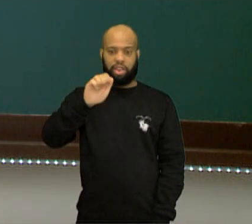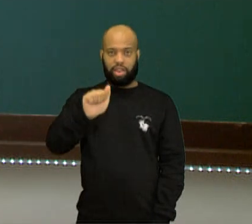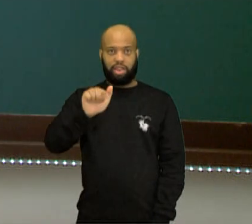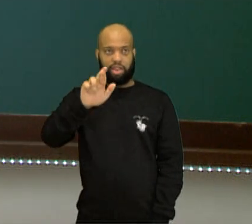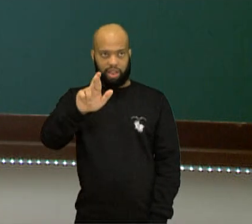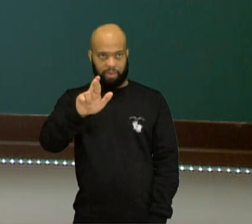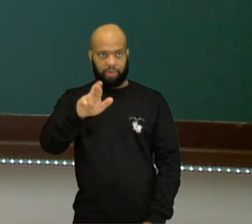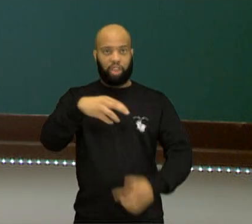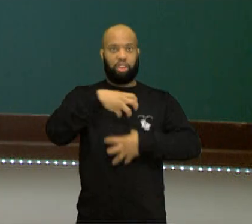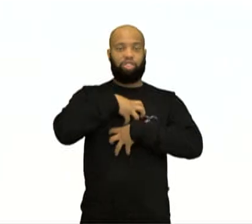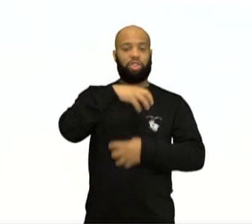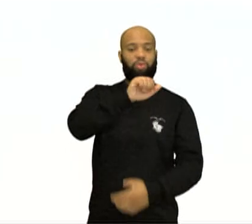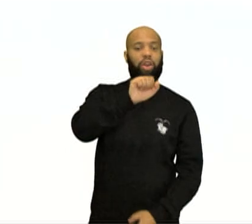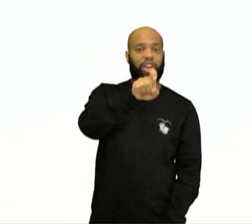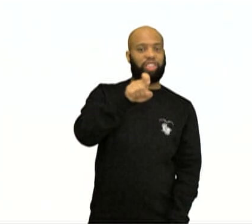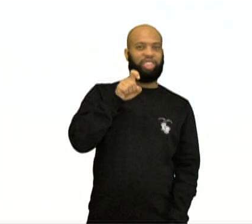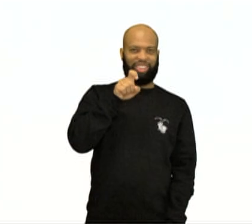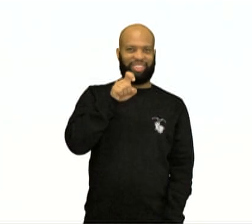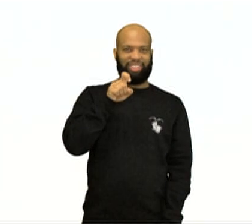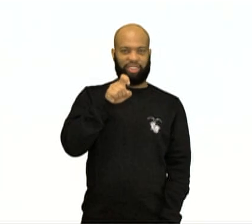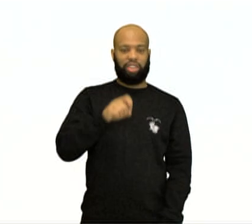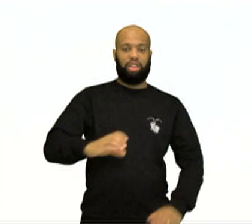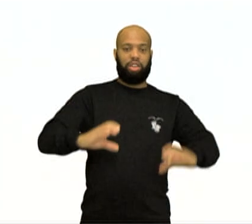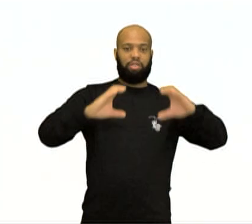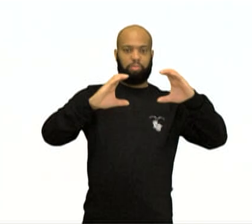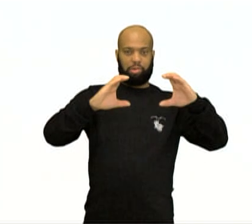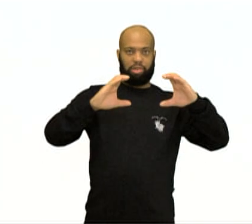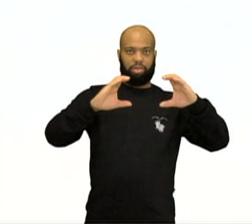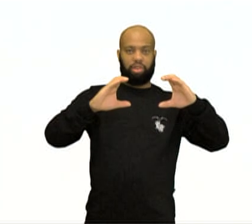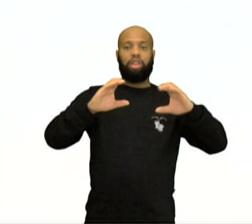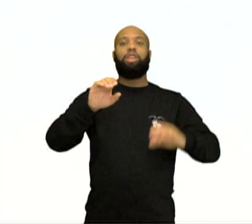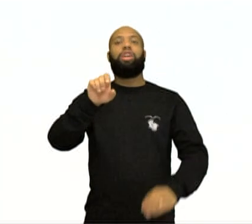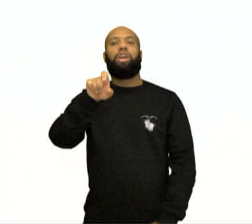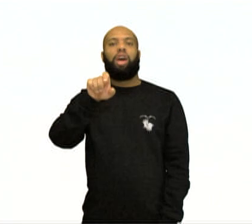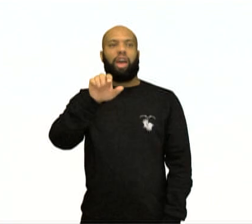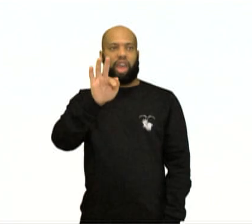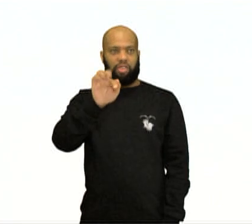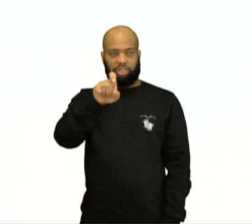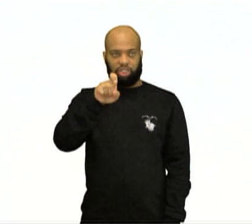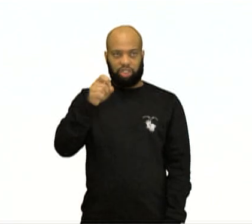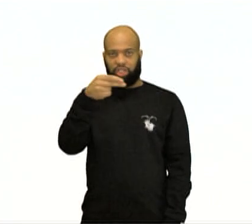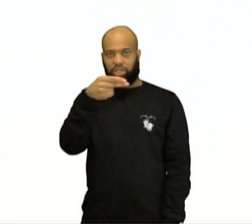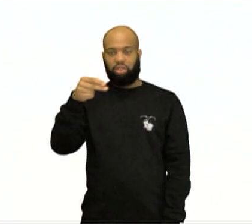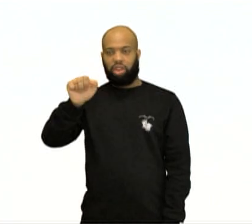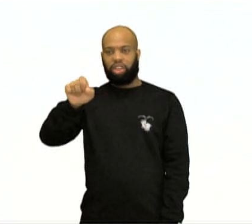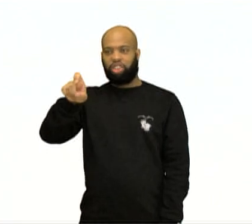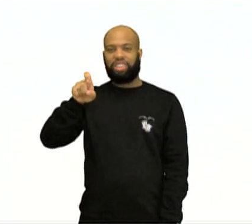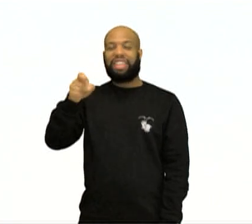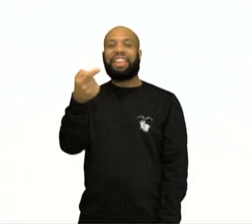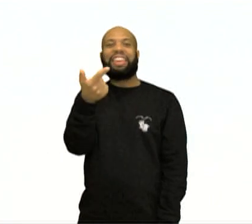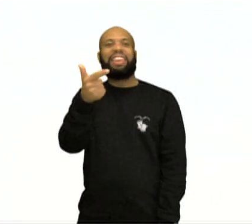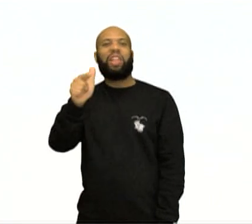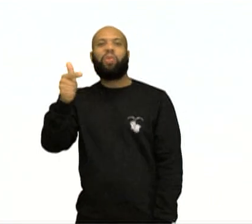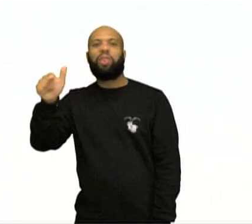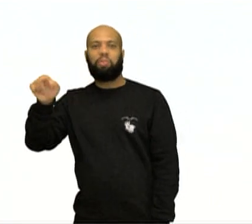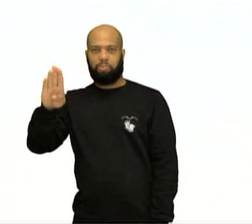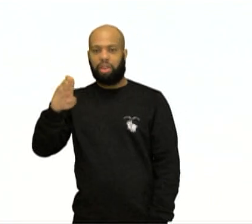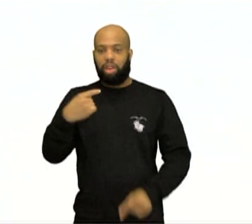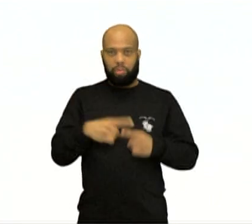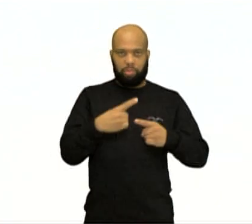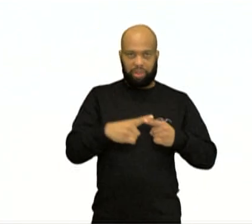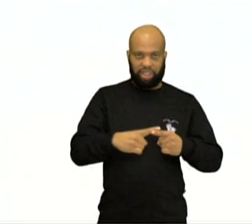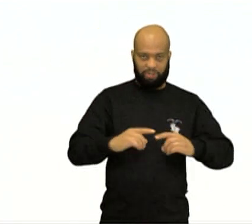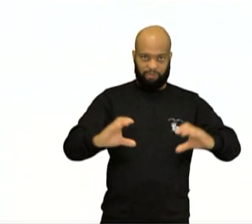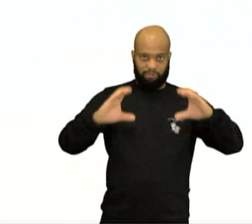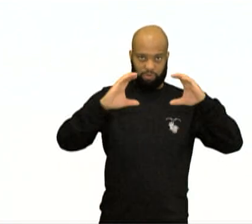atenção. A função afim é linear quando b é igual a zero. Então, quando a gente tem lá aquela lei de formação, f de